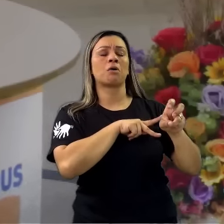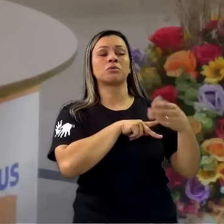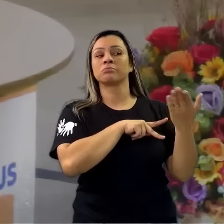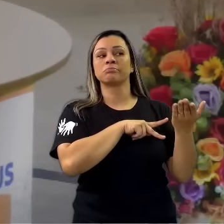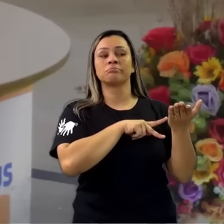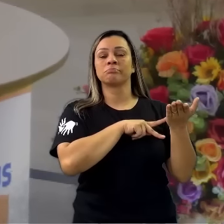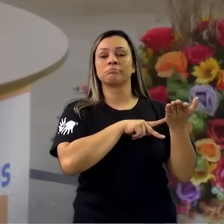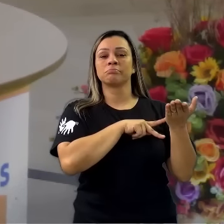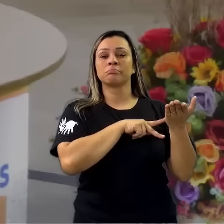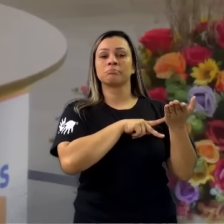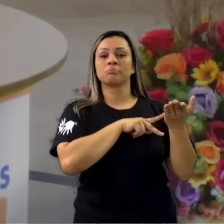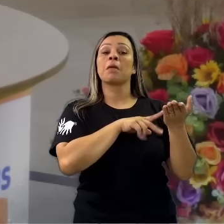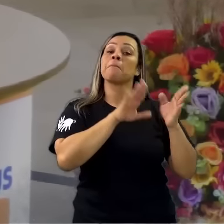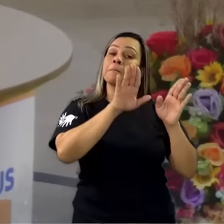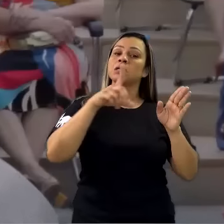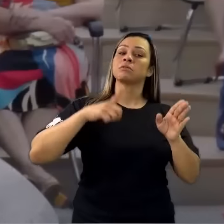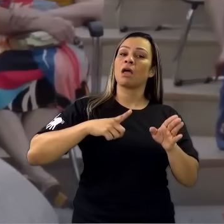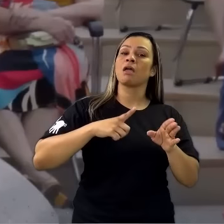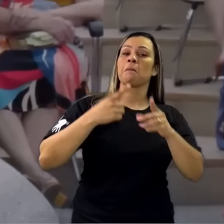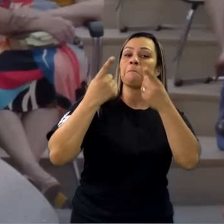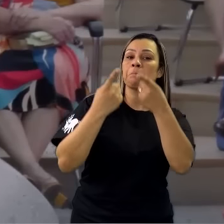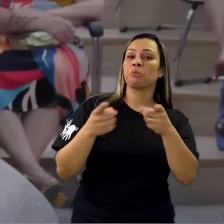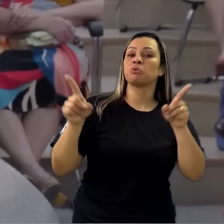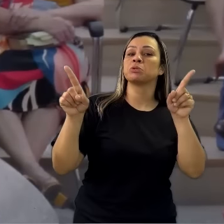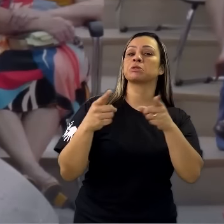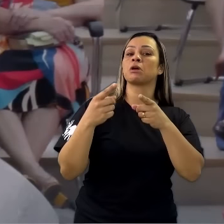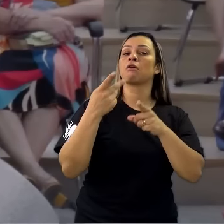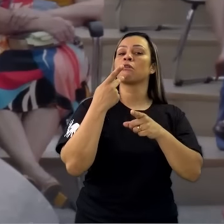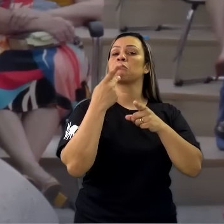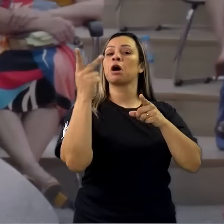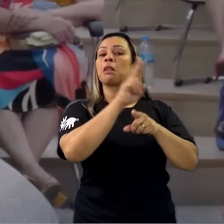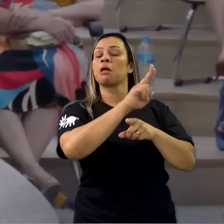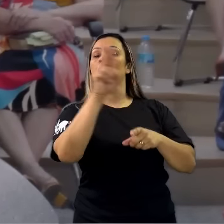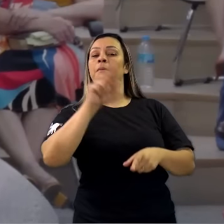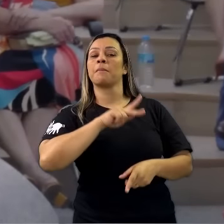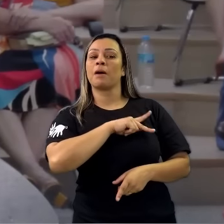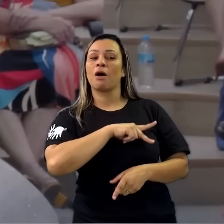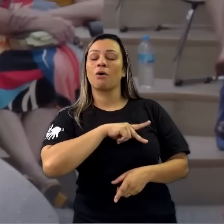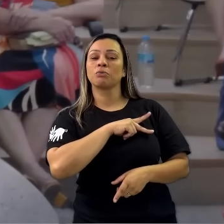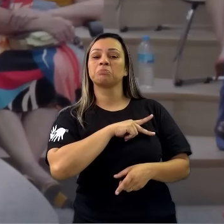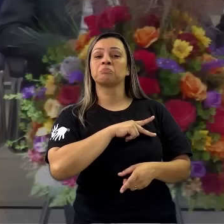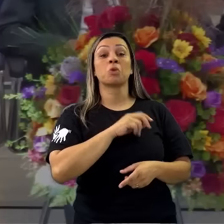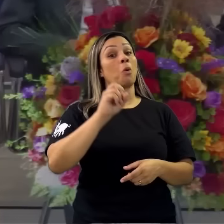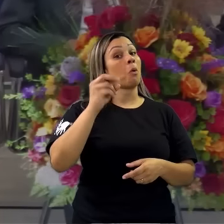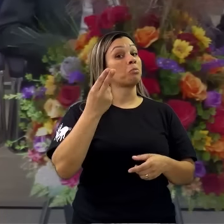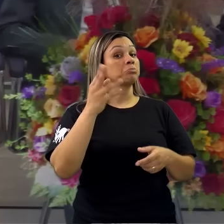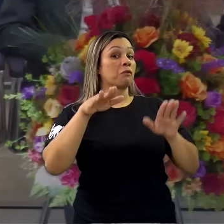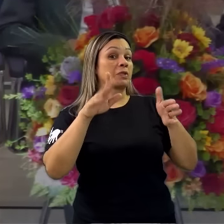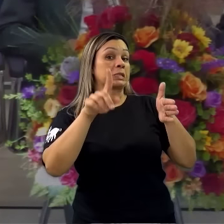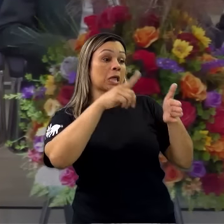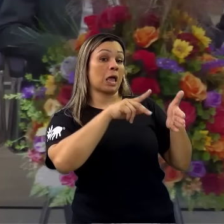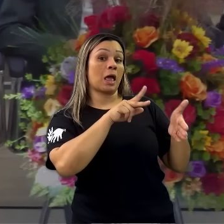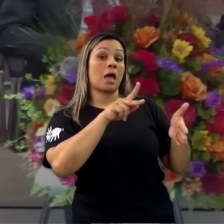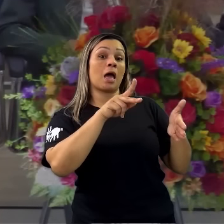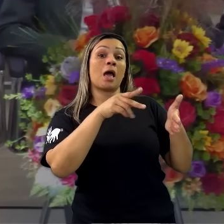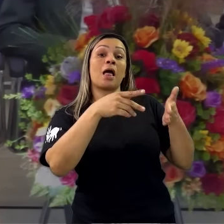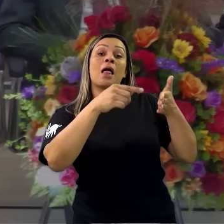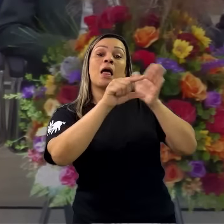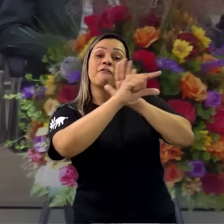foi ele que escreveu por quê Porque Deus resolveu chamar ele só para o nome um homem que Deus usou de forma poderosa